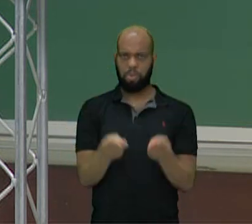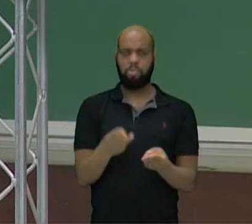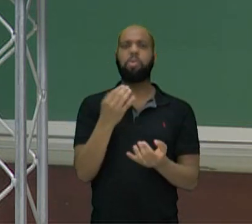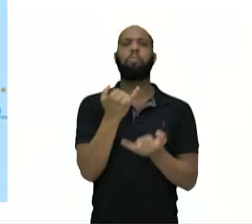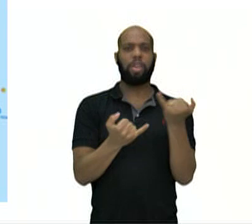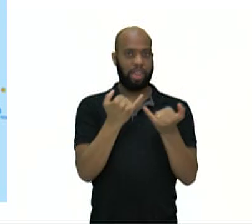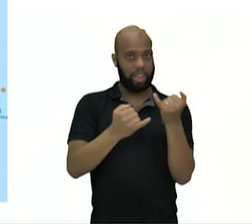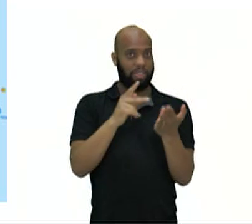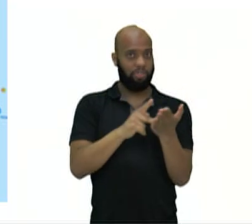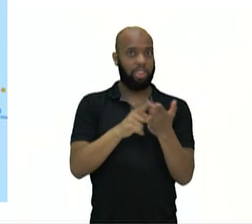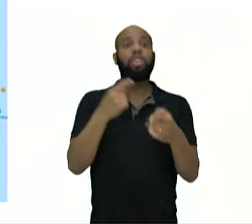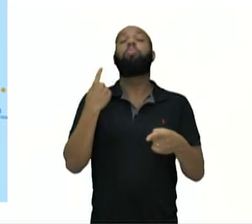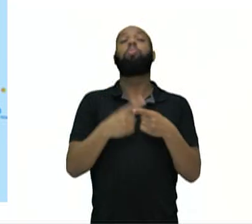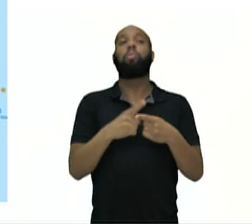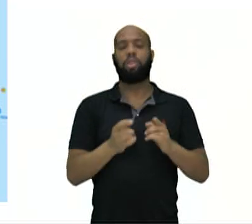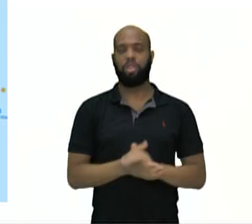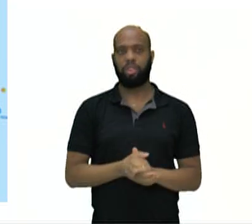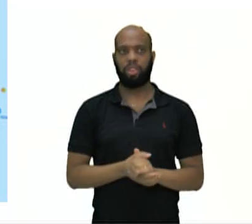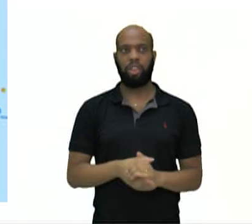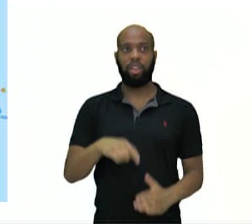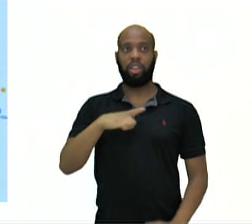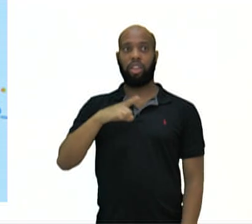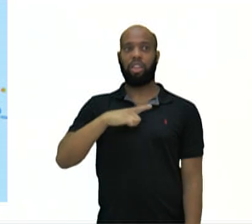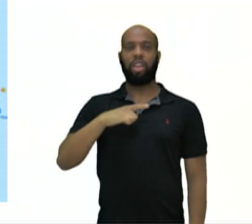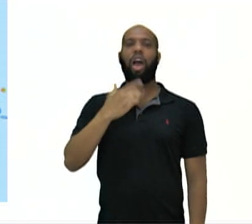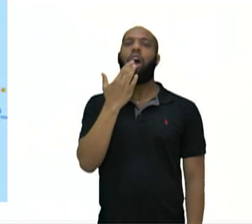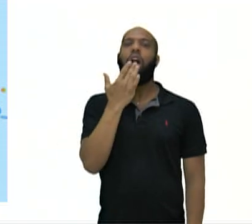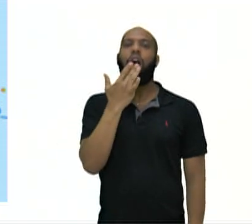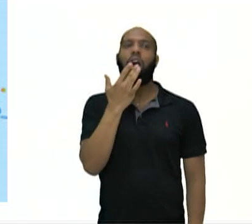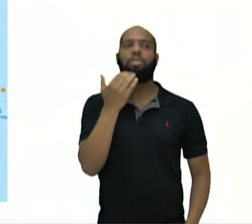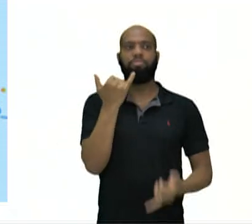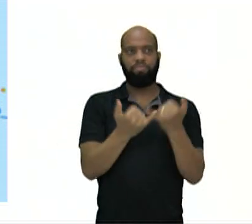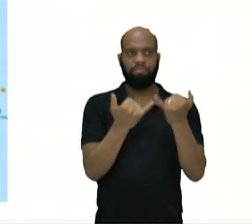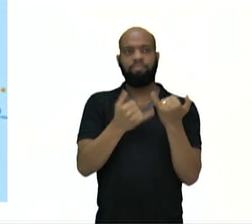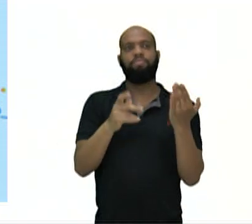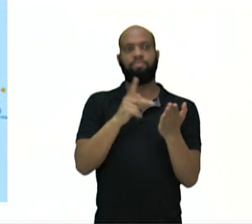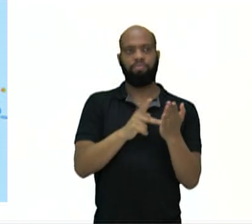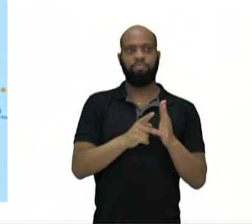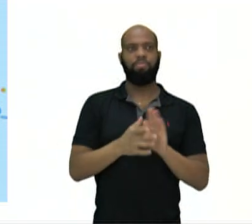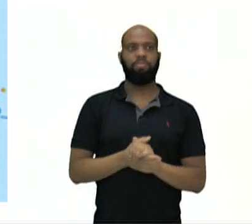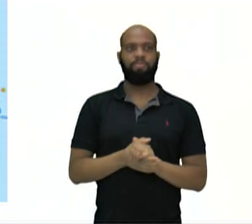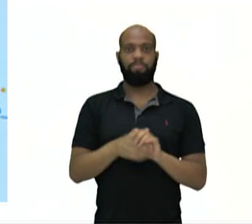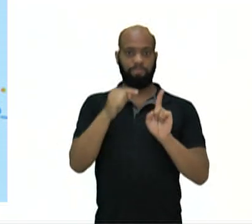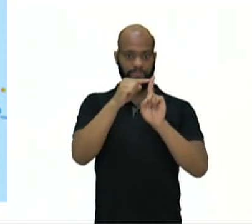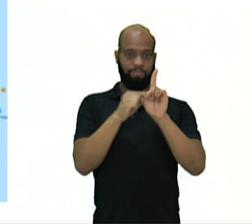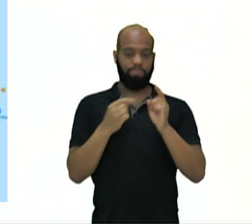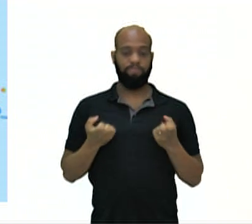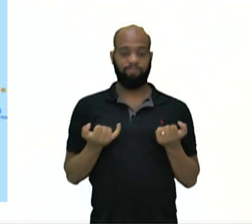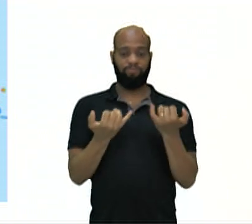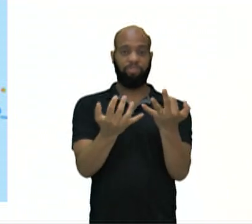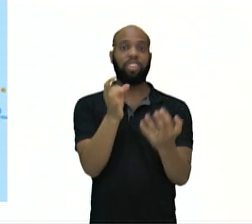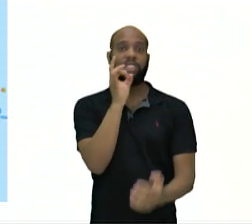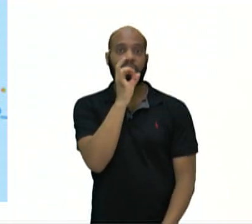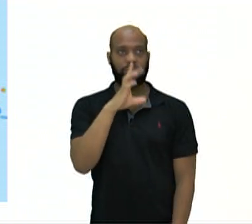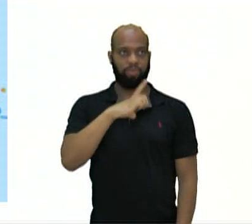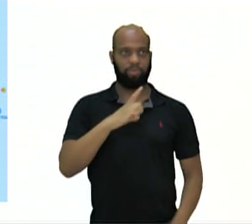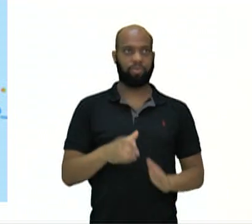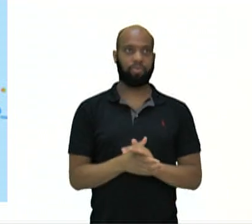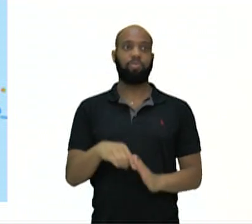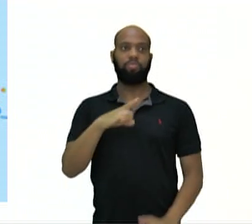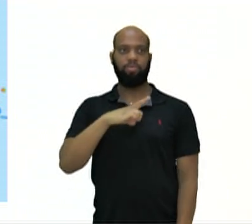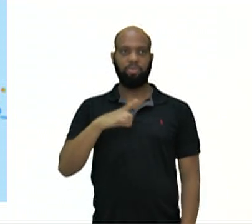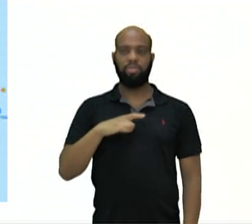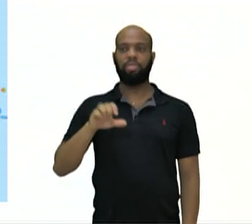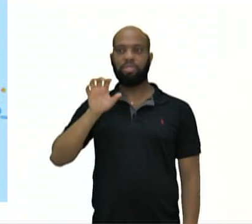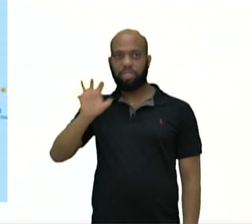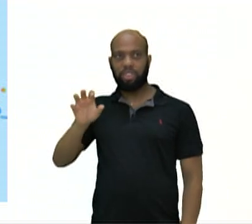parecido mesmo. Porque aqui, ó, as manchas são muito semelhantes. E quais são os tipos de vegetação que nós temos? Nós temos as